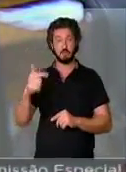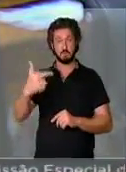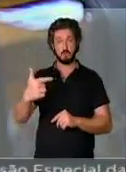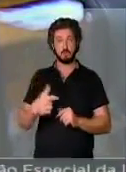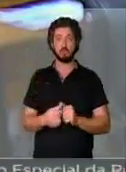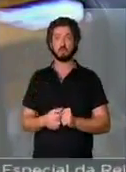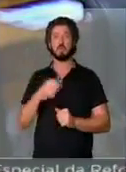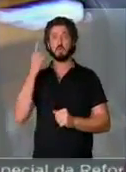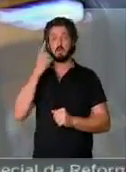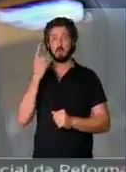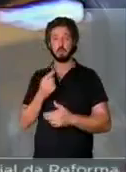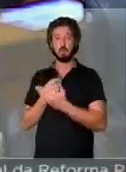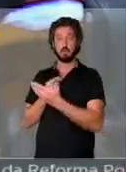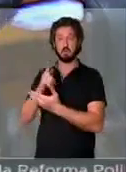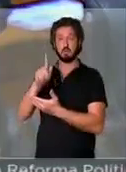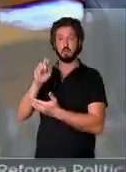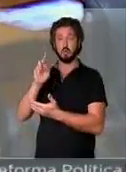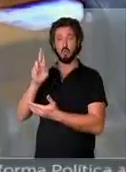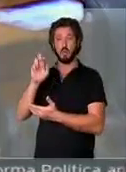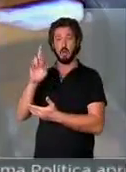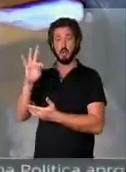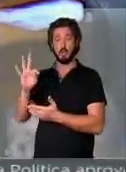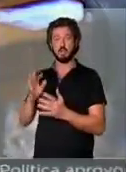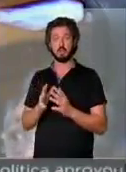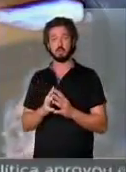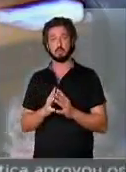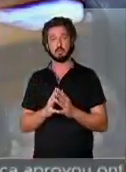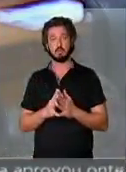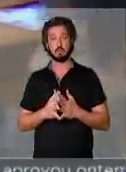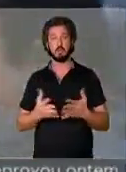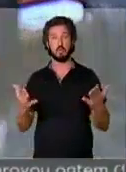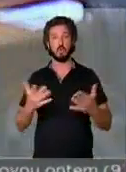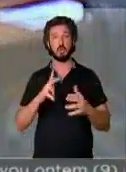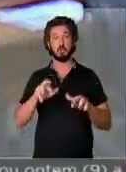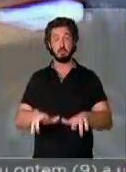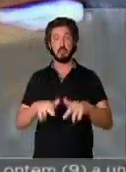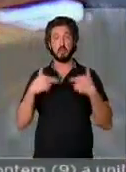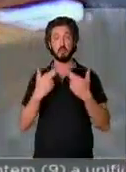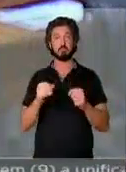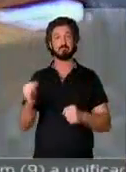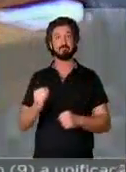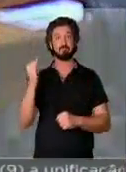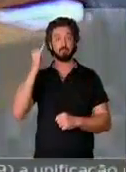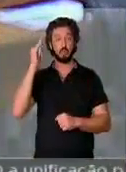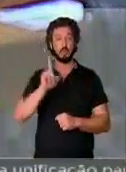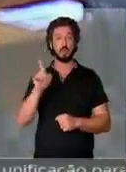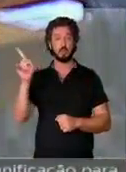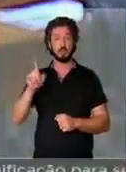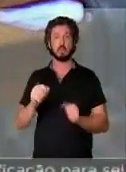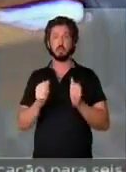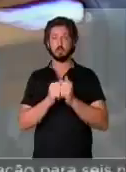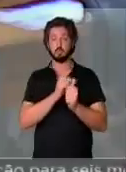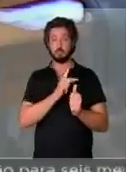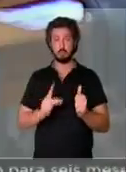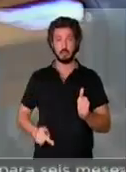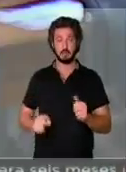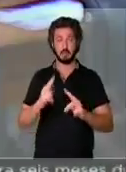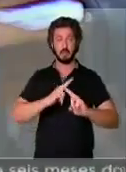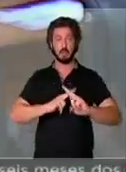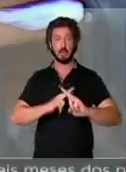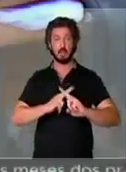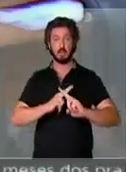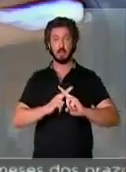o nosso deputado Goulart, que hoje nós tivemos uma importante audiência com a presidência da Caixa